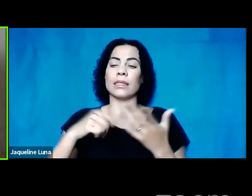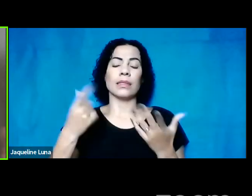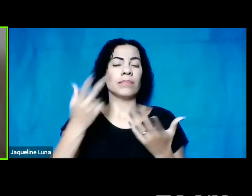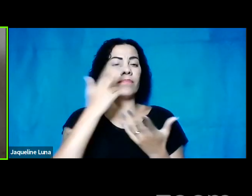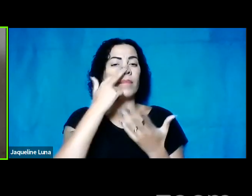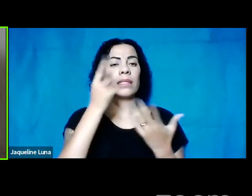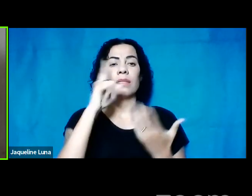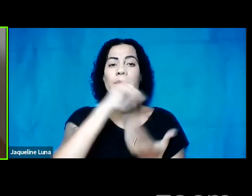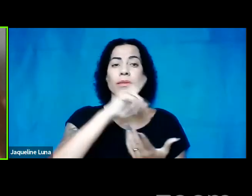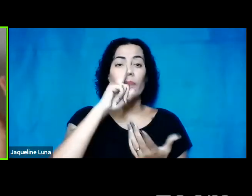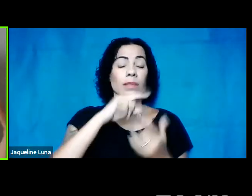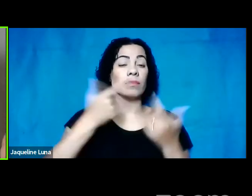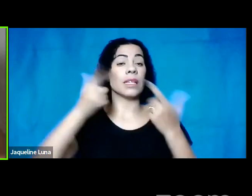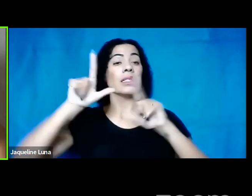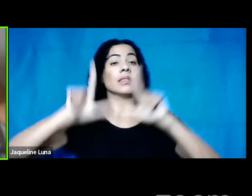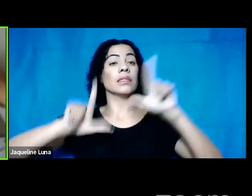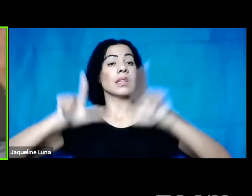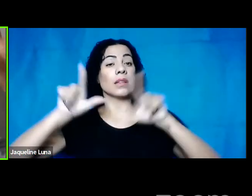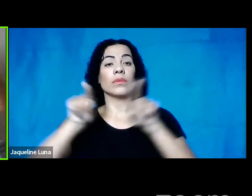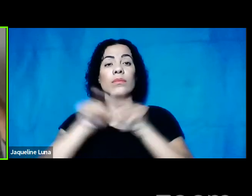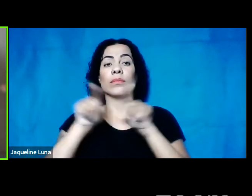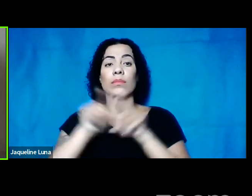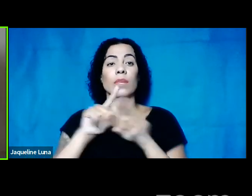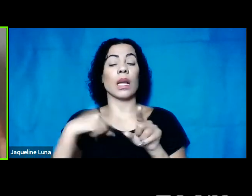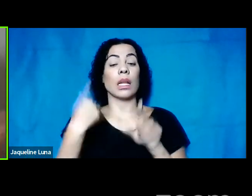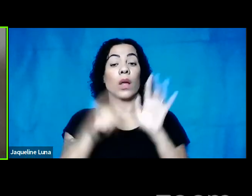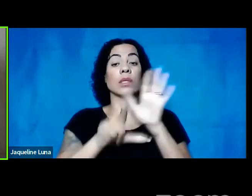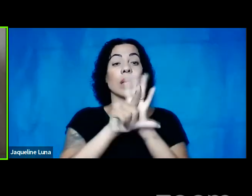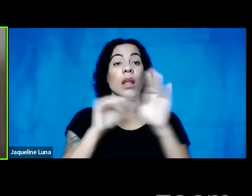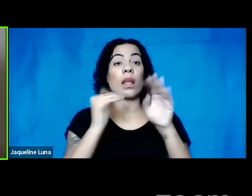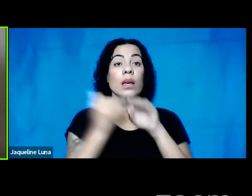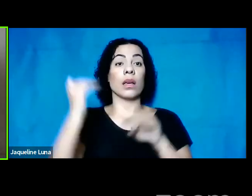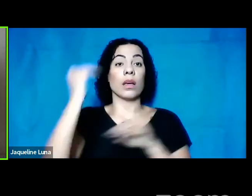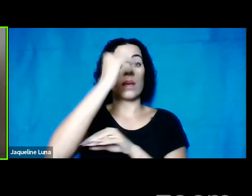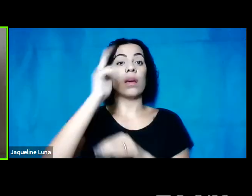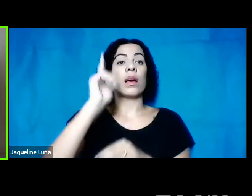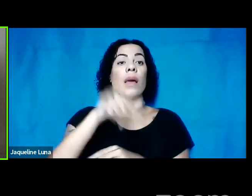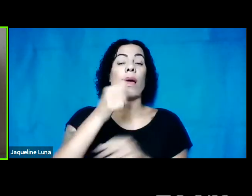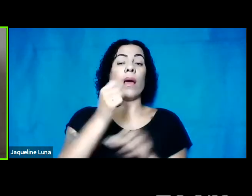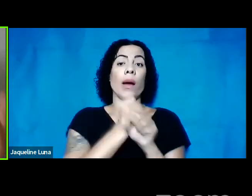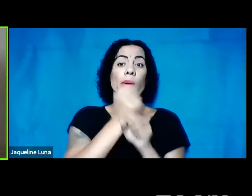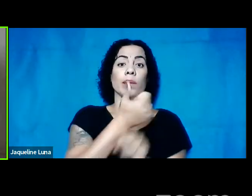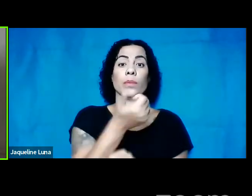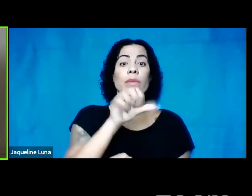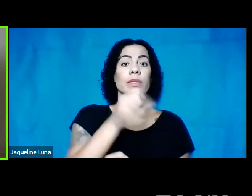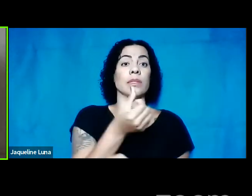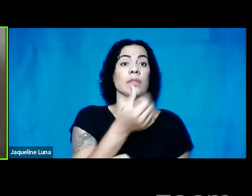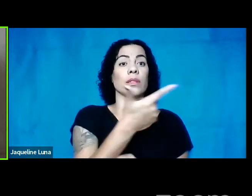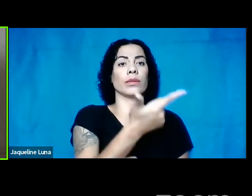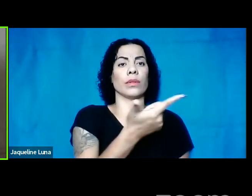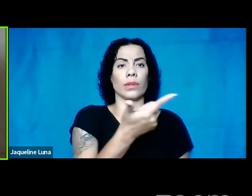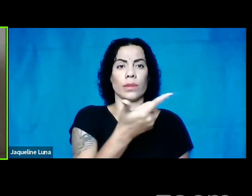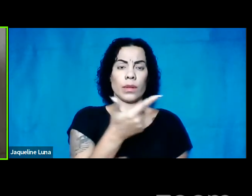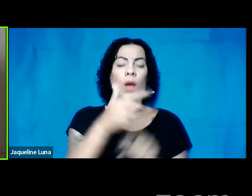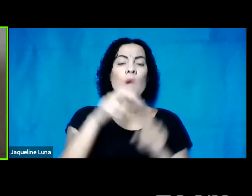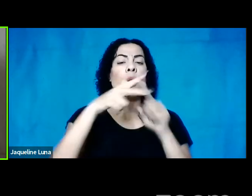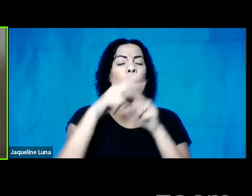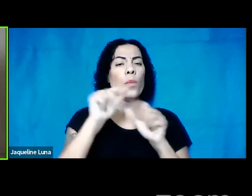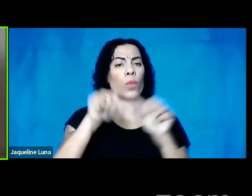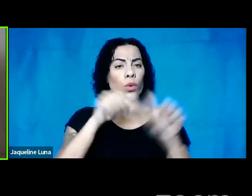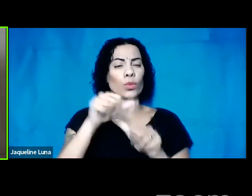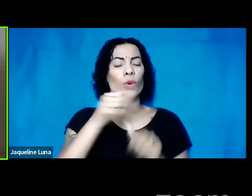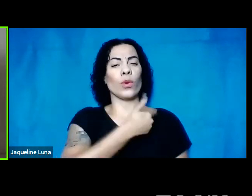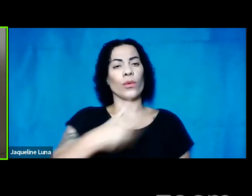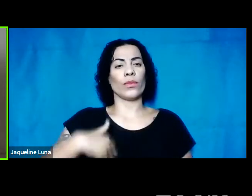campo da televisão, a nossa lei maior ainda é de 62, né? Ainda que alterada no governo Fernando Henrique, mas ainda é